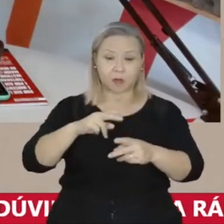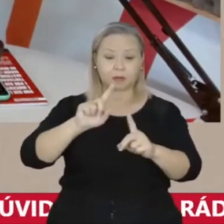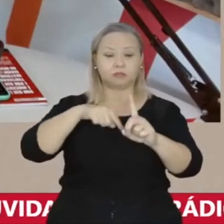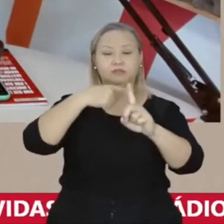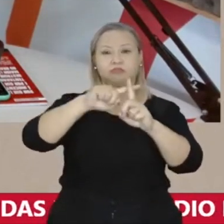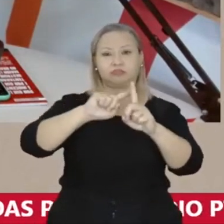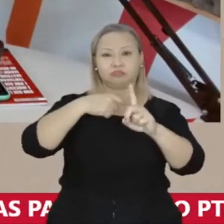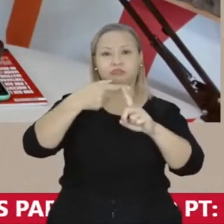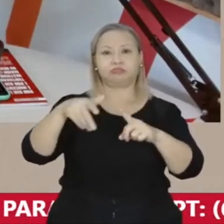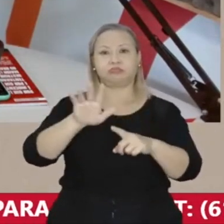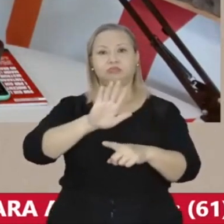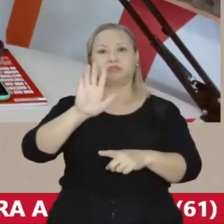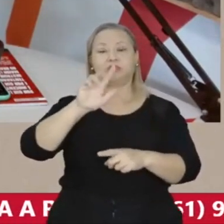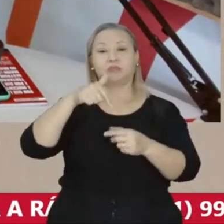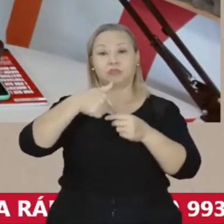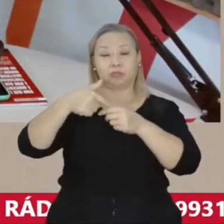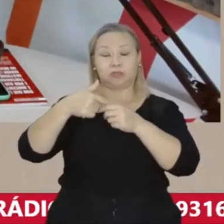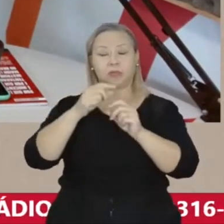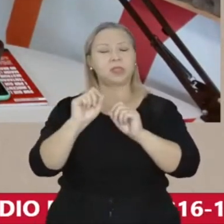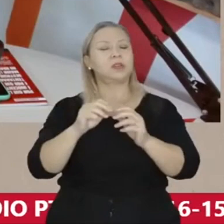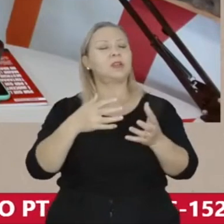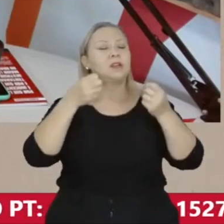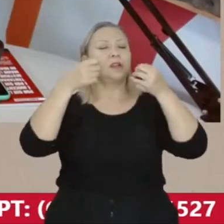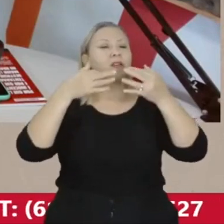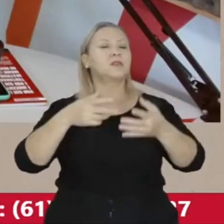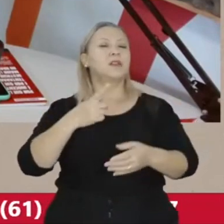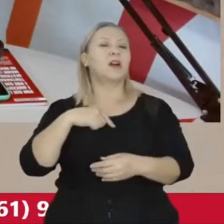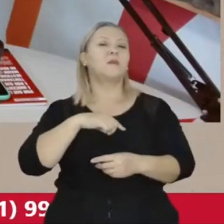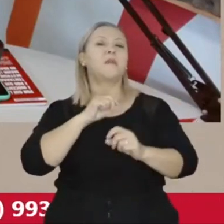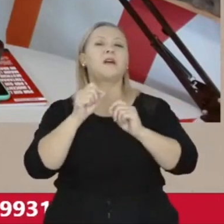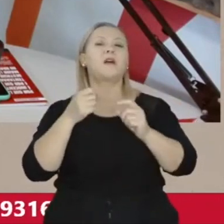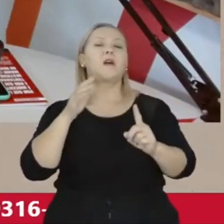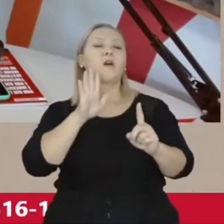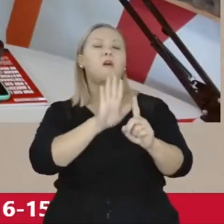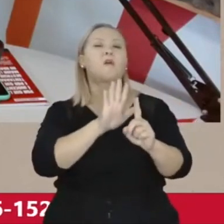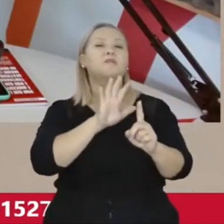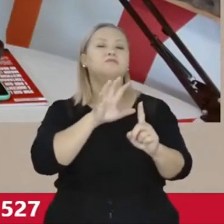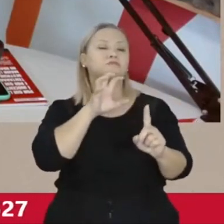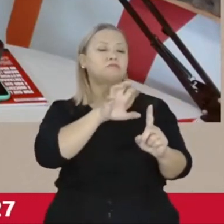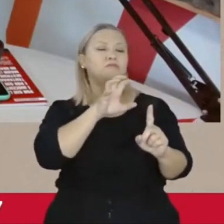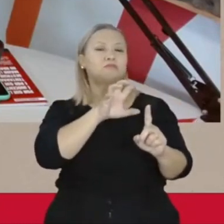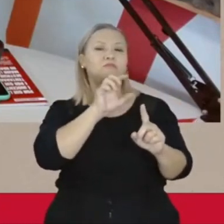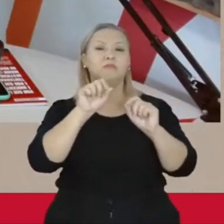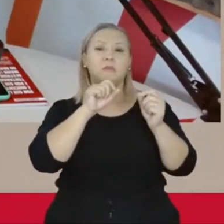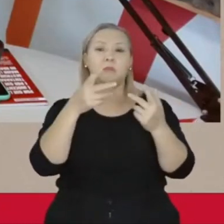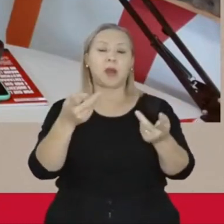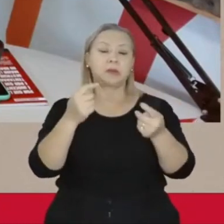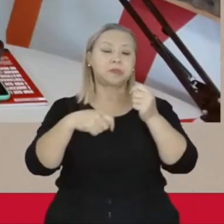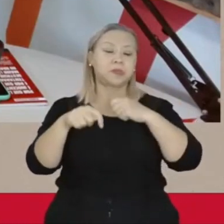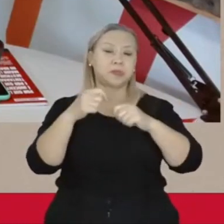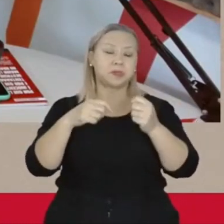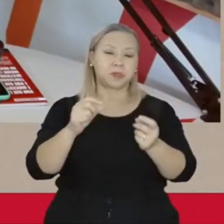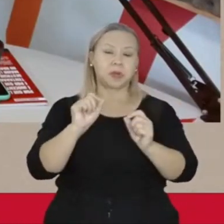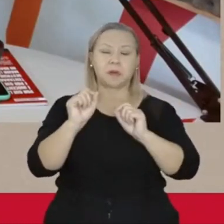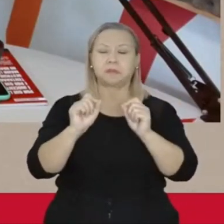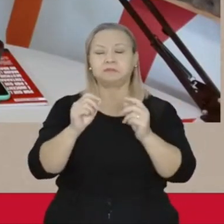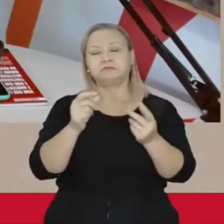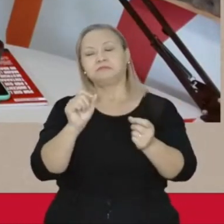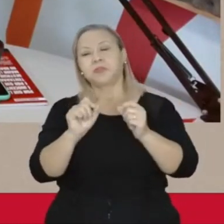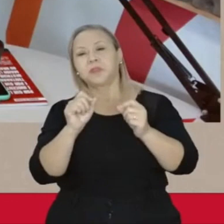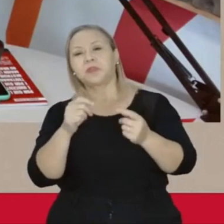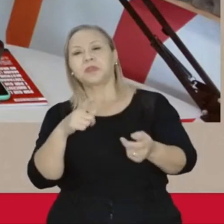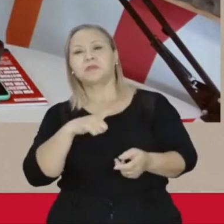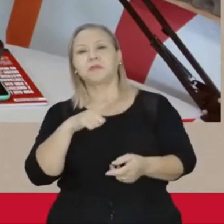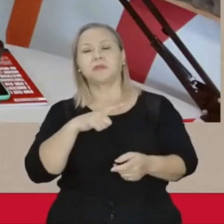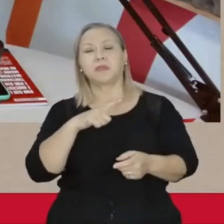Eu queria que você explicasse para a gente qual é o impacto disso na cadeia econômica. O que a gente pode esperar de alta de preço, assim, com